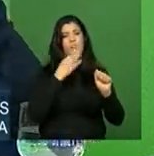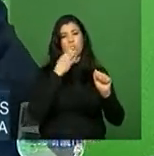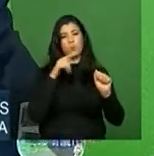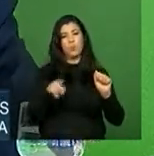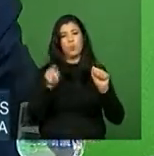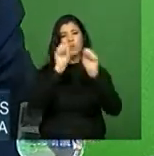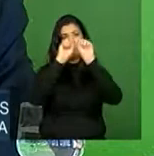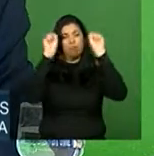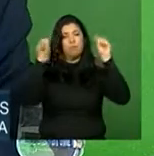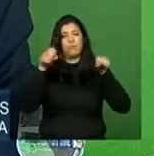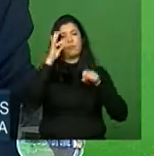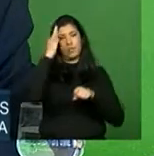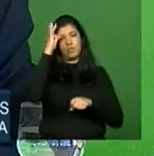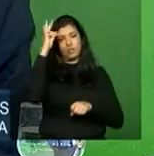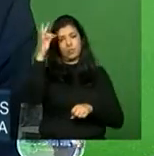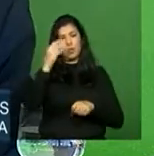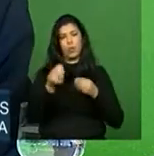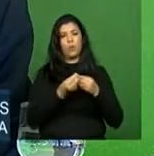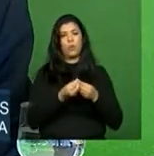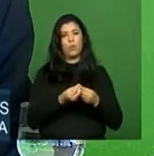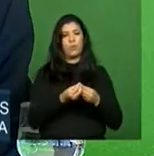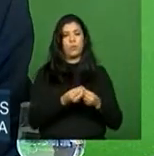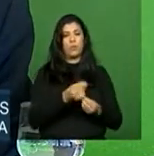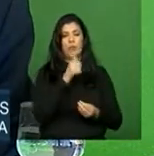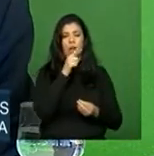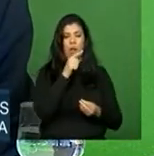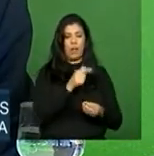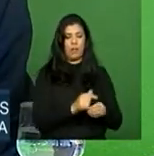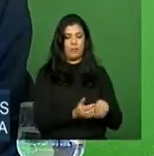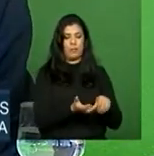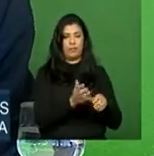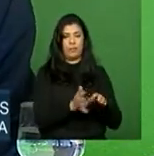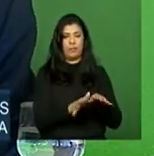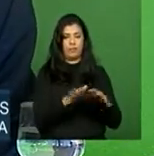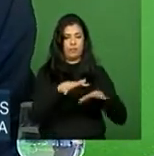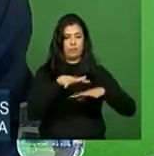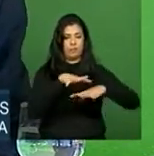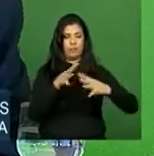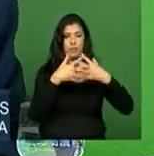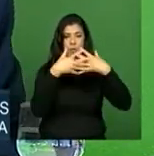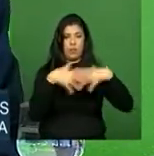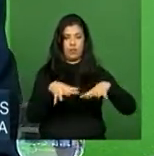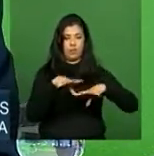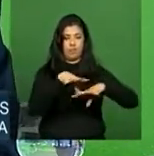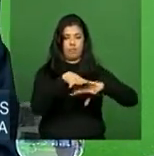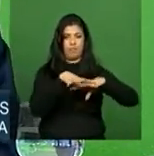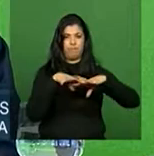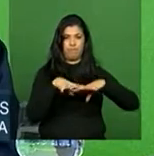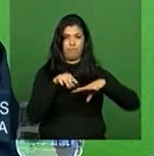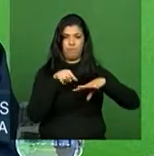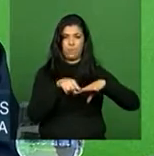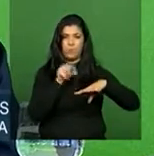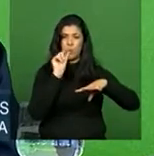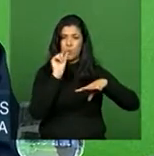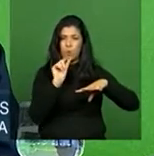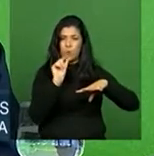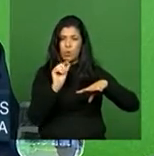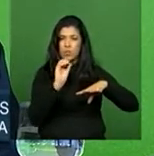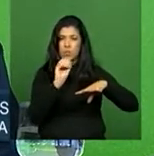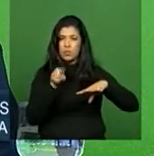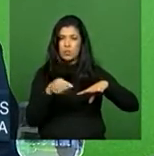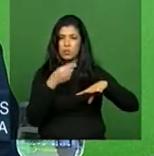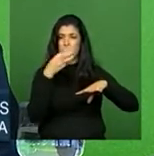ultrafiltrantes é uma filtração física o poro tem 0,035 micra